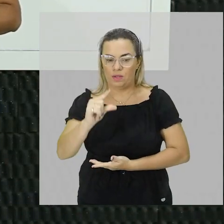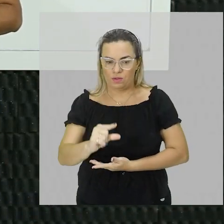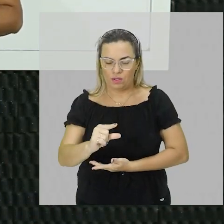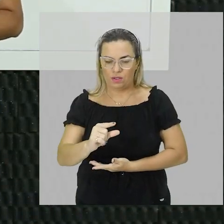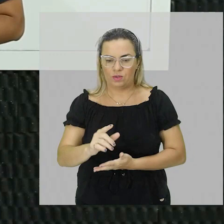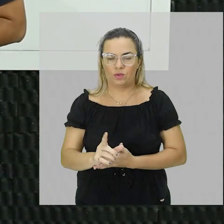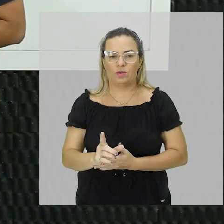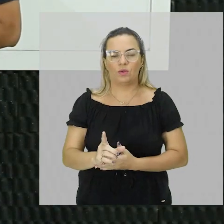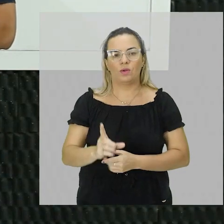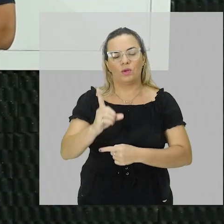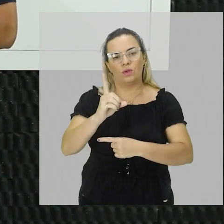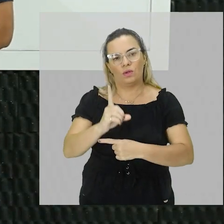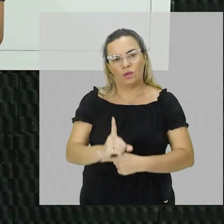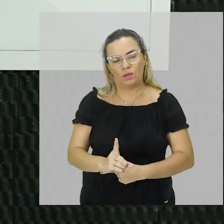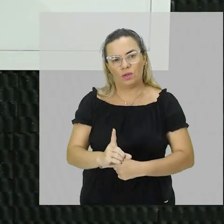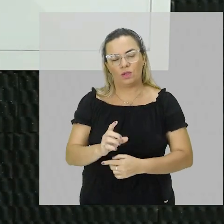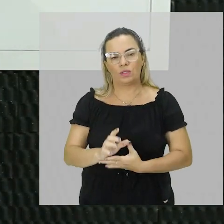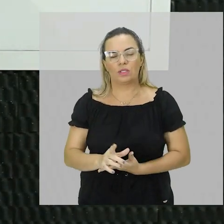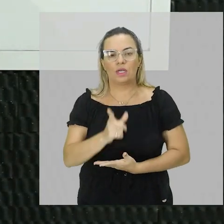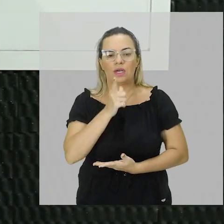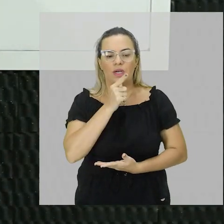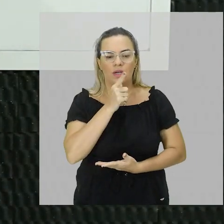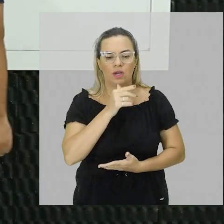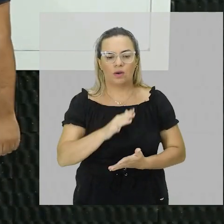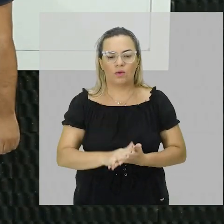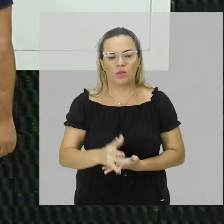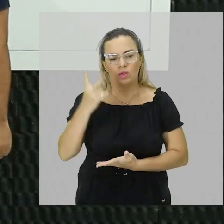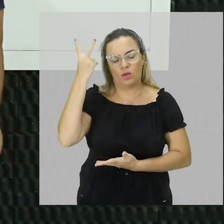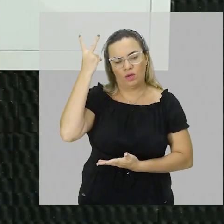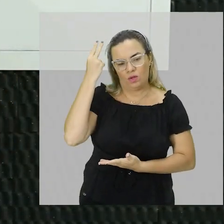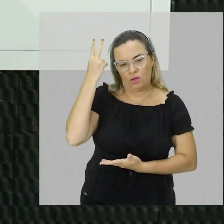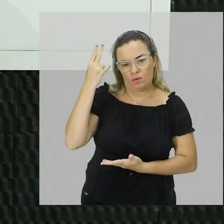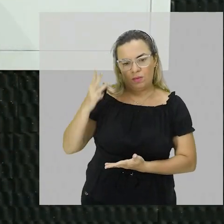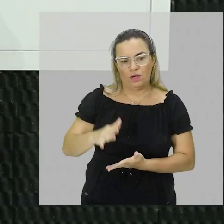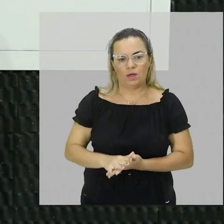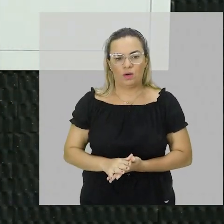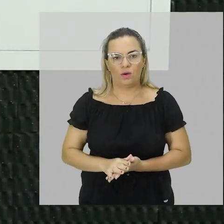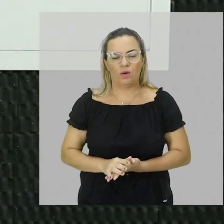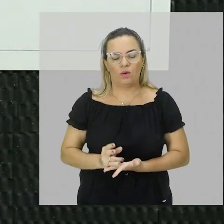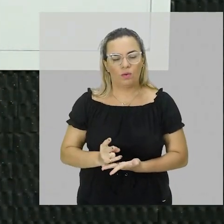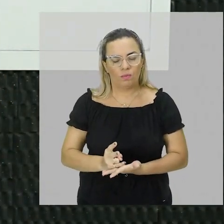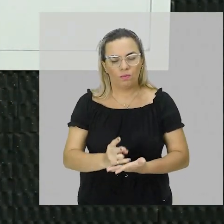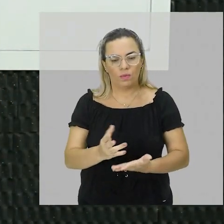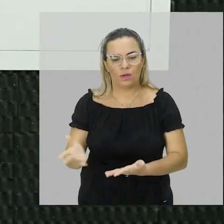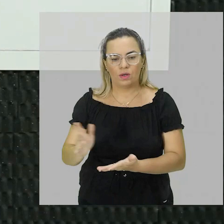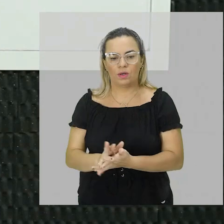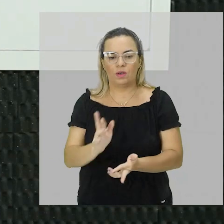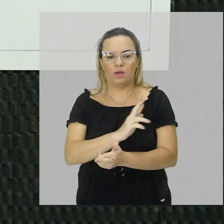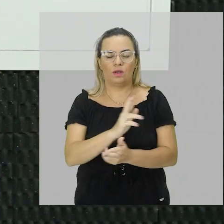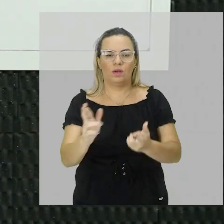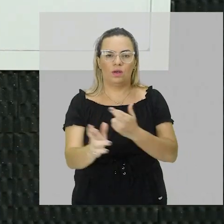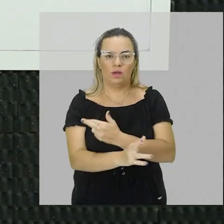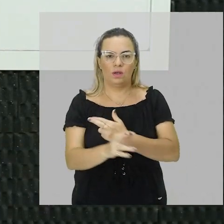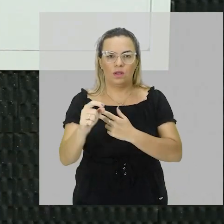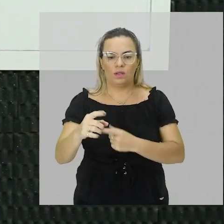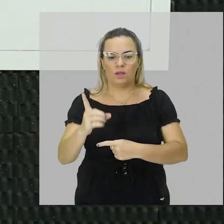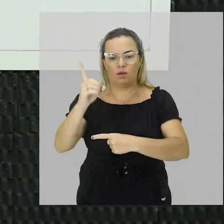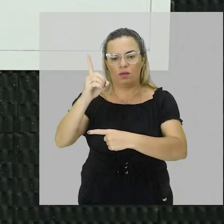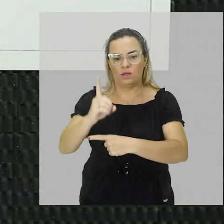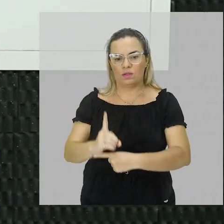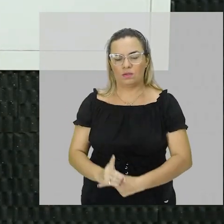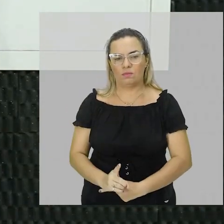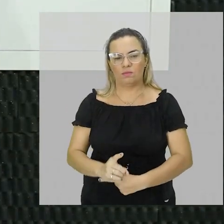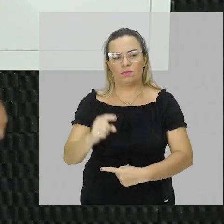água, quando no normal estado. Tá ok? Então, nós vamos levar em relação à densidade. Tá ok?